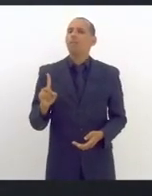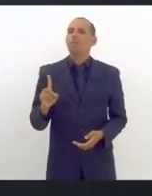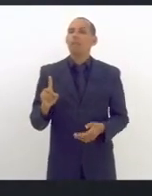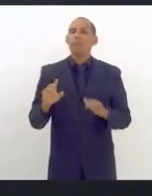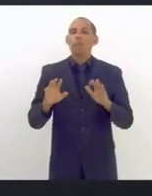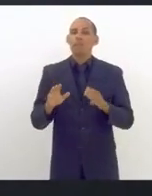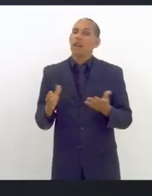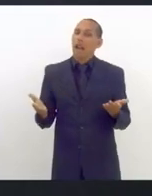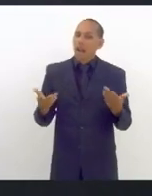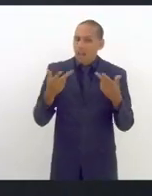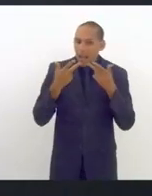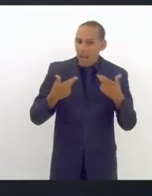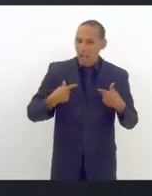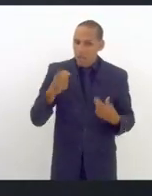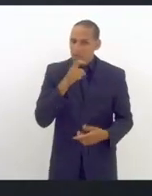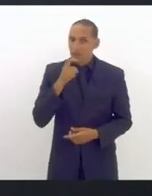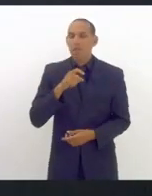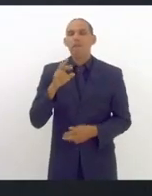desculpa